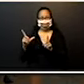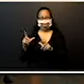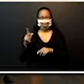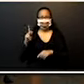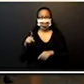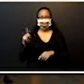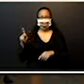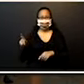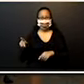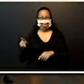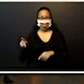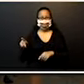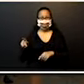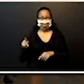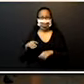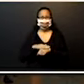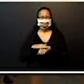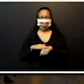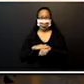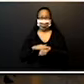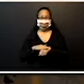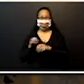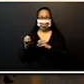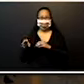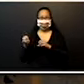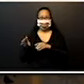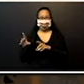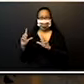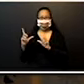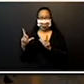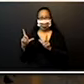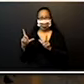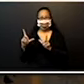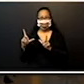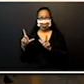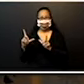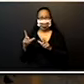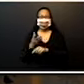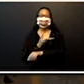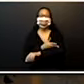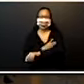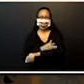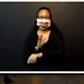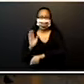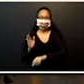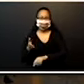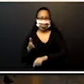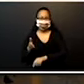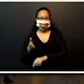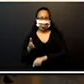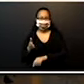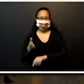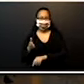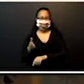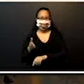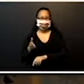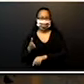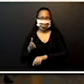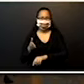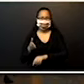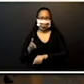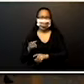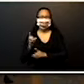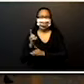aqui falando pela TV com vocês, né? Eu acho que já deu para acostumar, já acharam um cantinho bacana